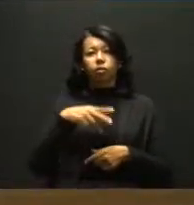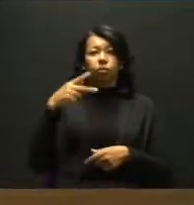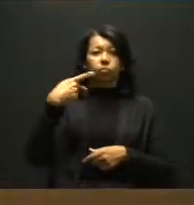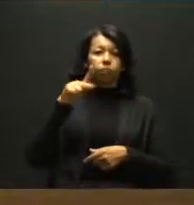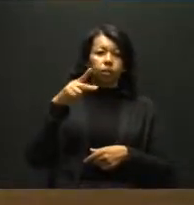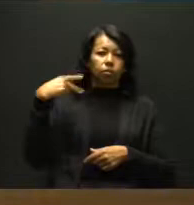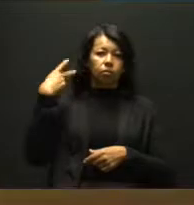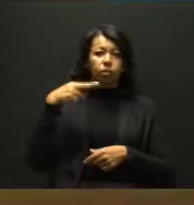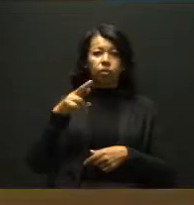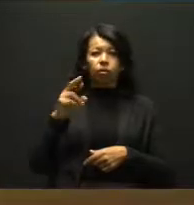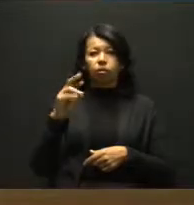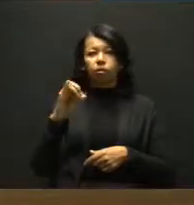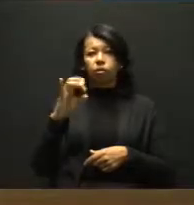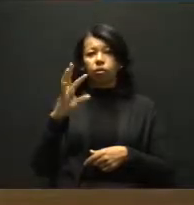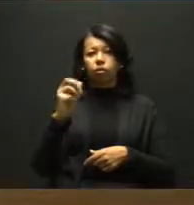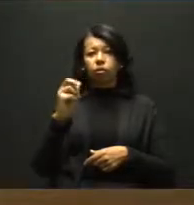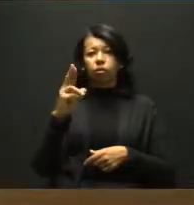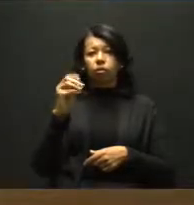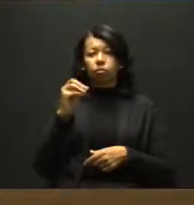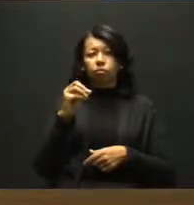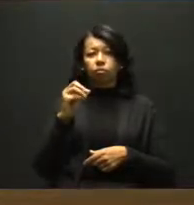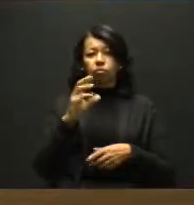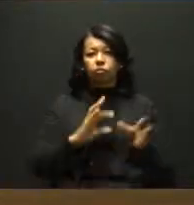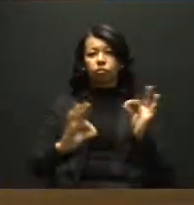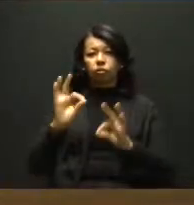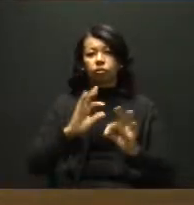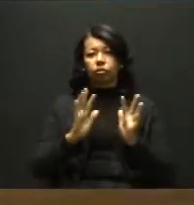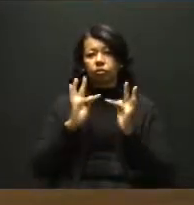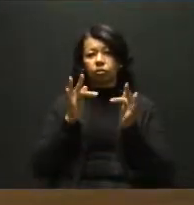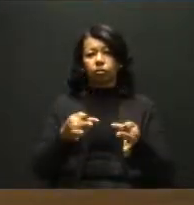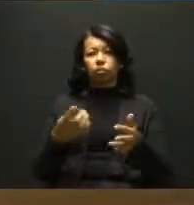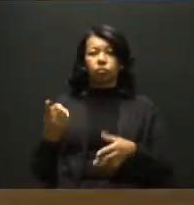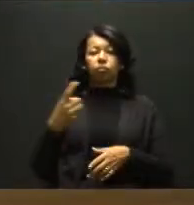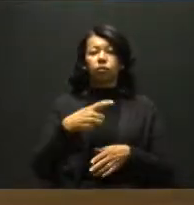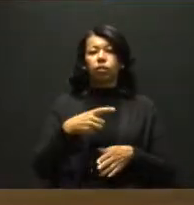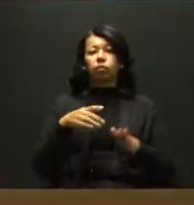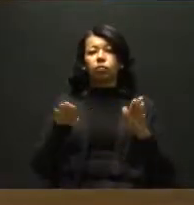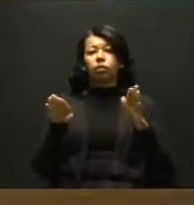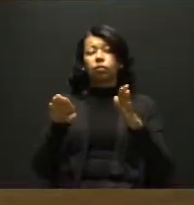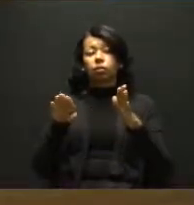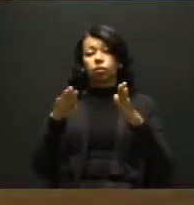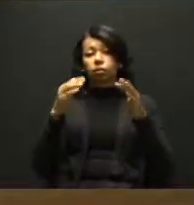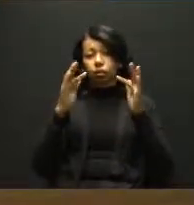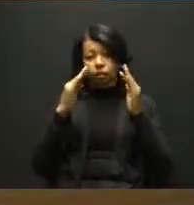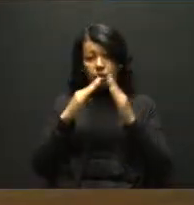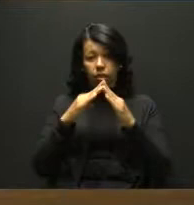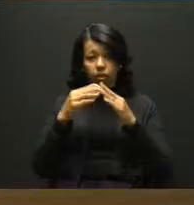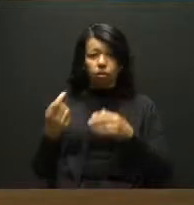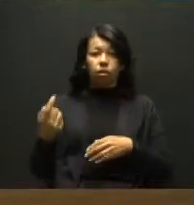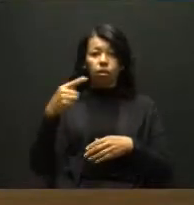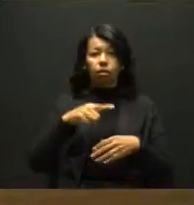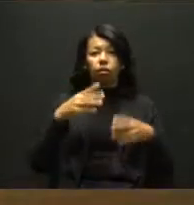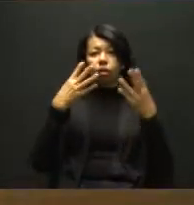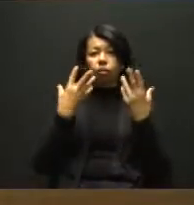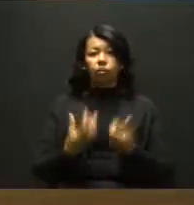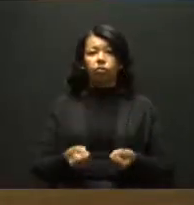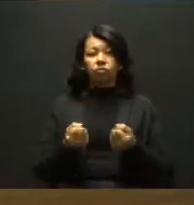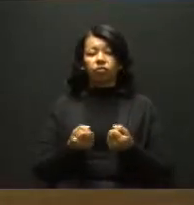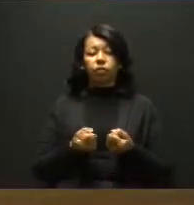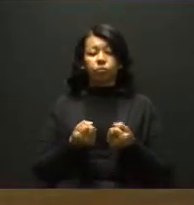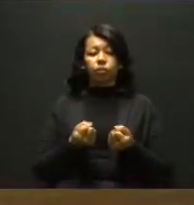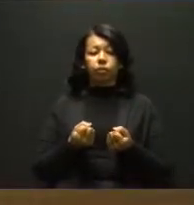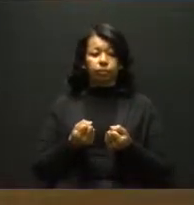ricardo o projecto de encerramento veio para essa casa e nós aqui aprovamos até